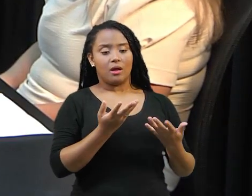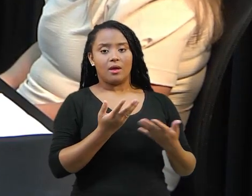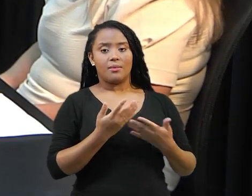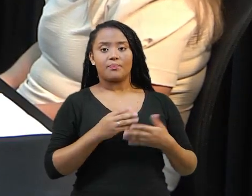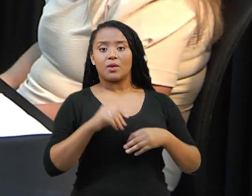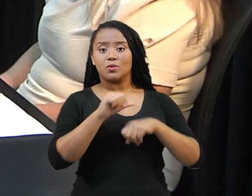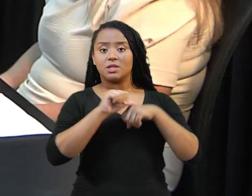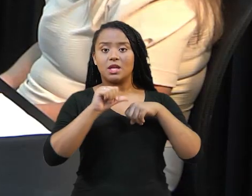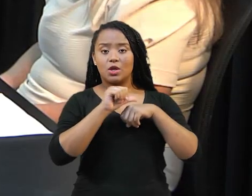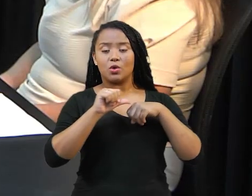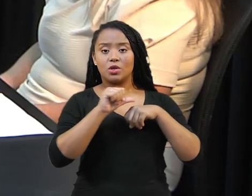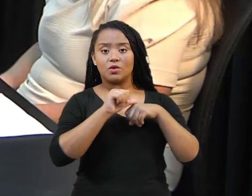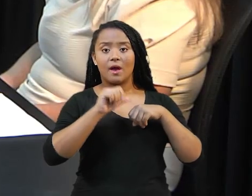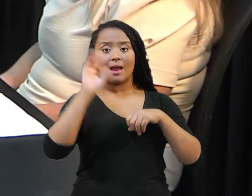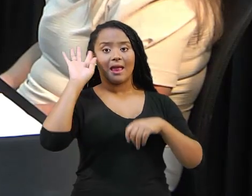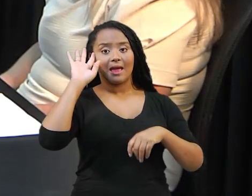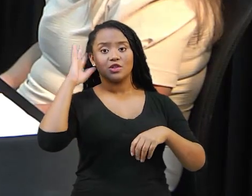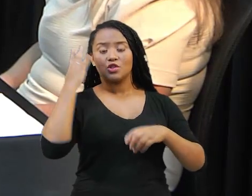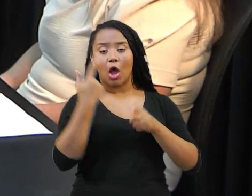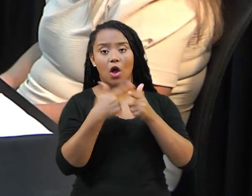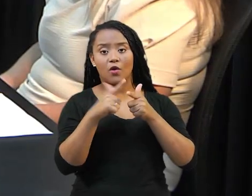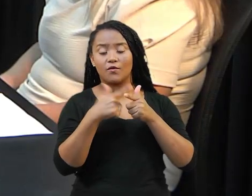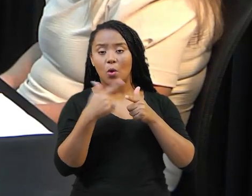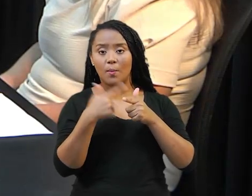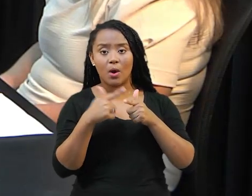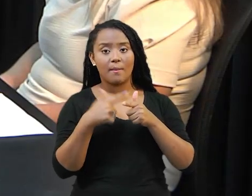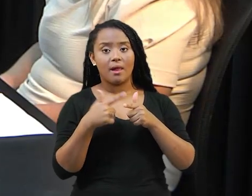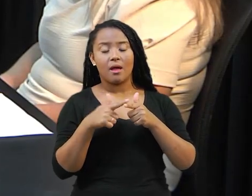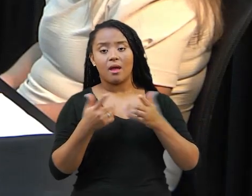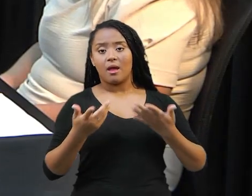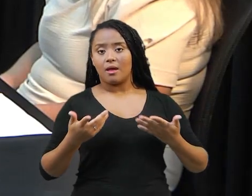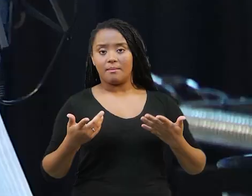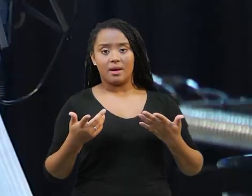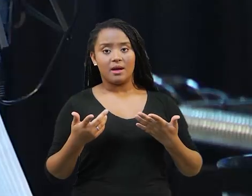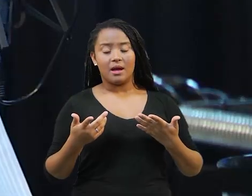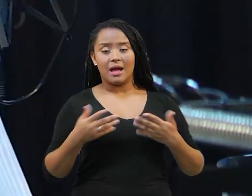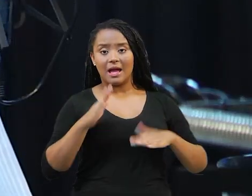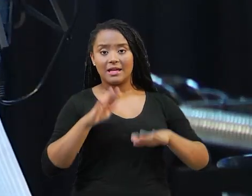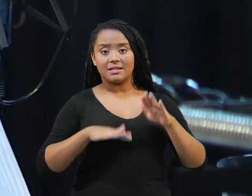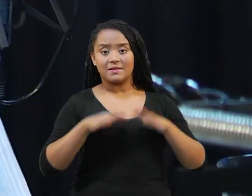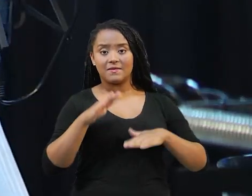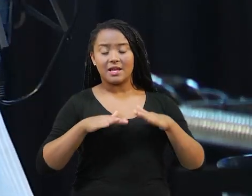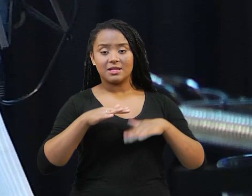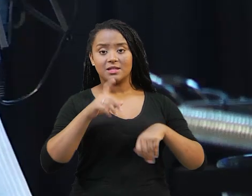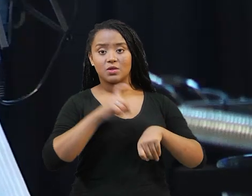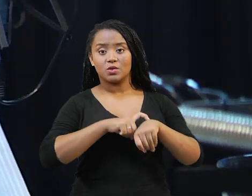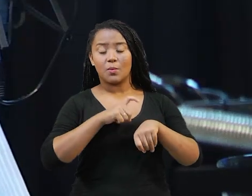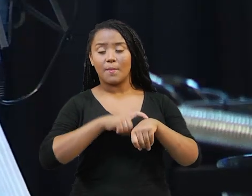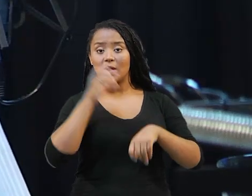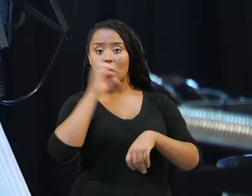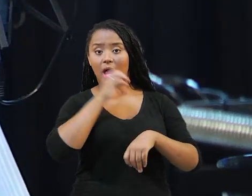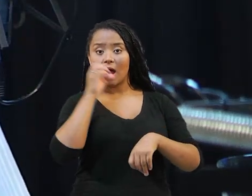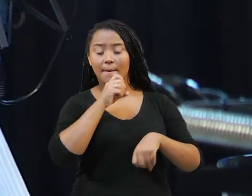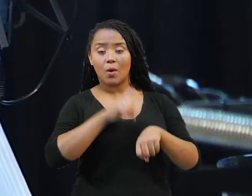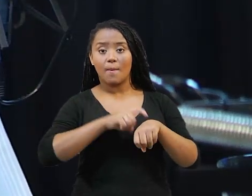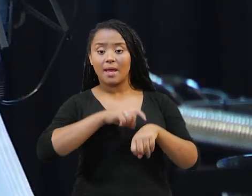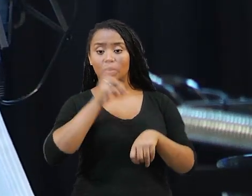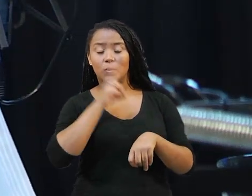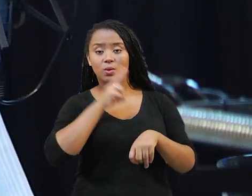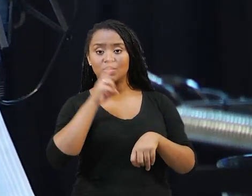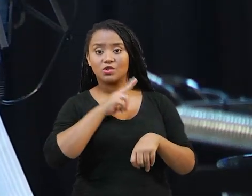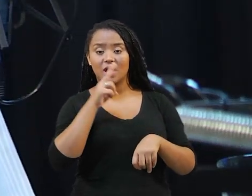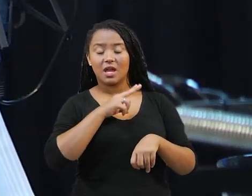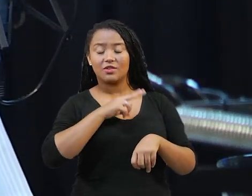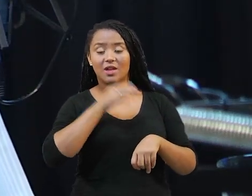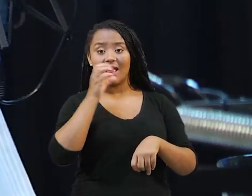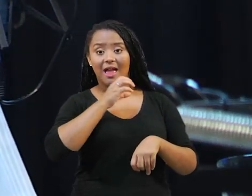Então, o cirurgião faz muito isso, né? Resolve problemas ali, às vezes em situações muito rápidas e urgentes. Então, tem que